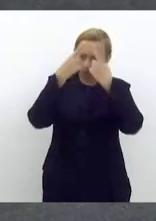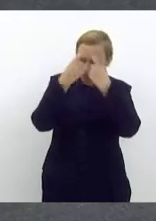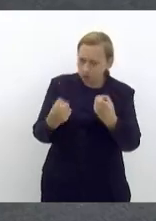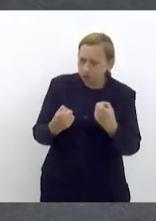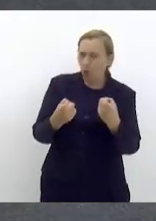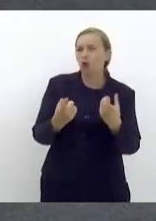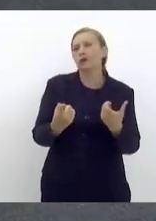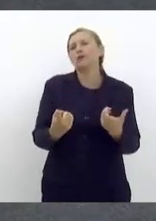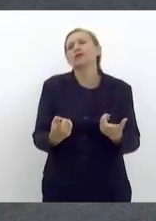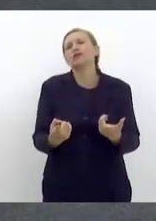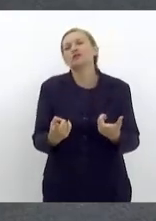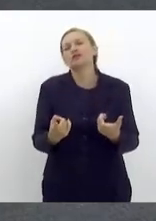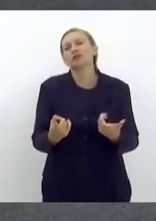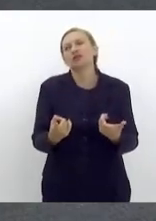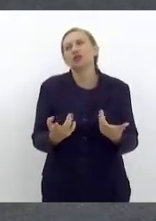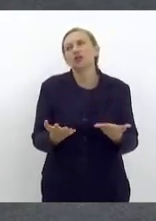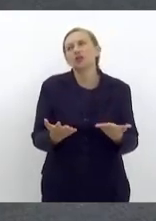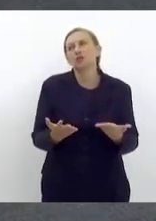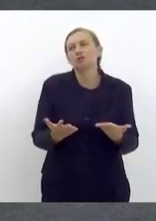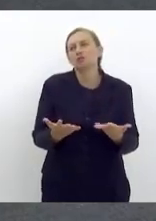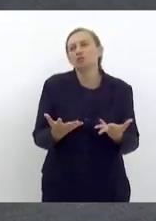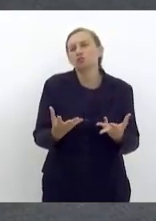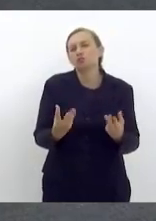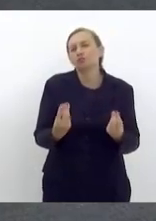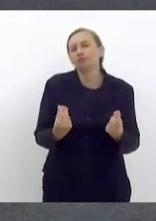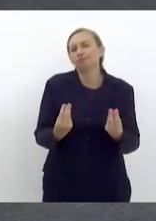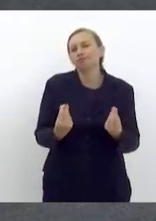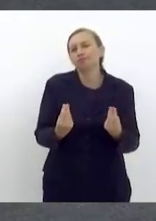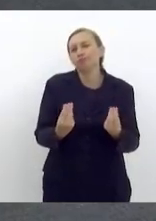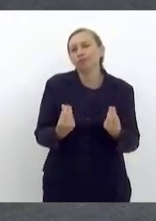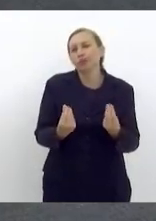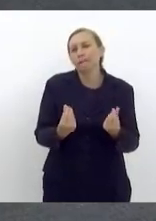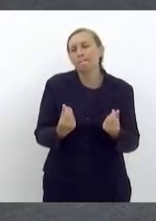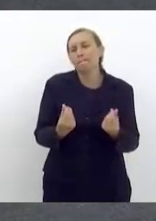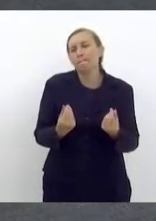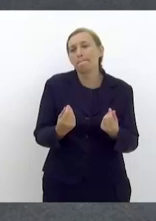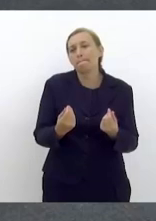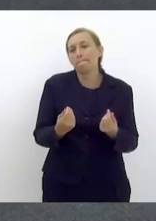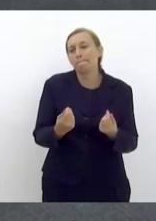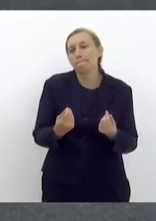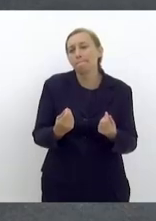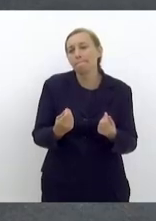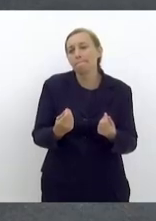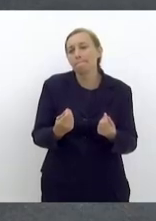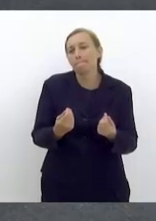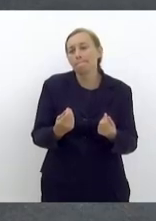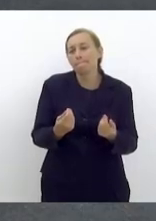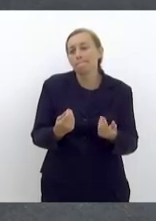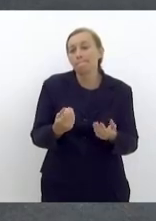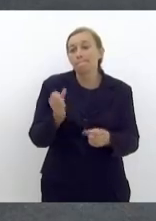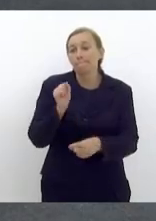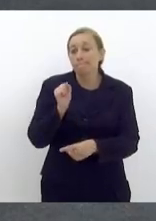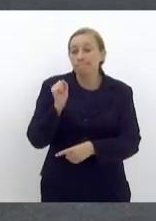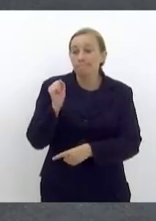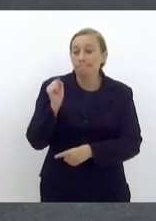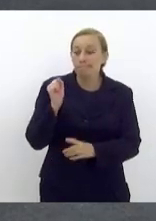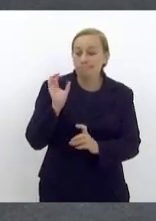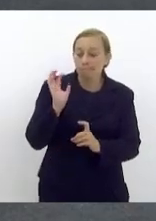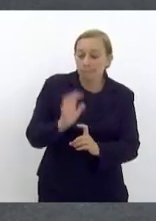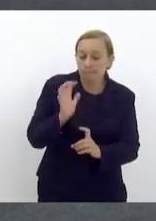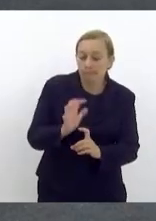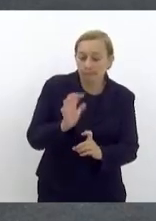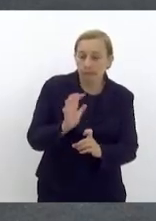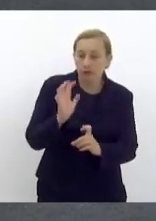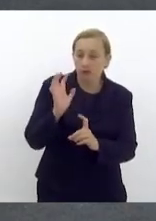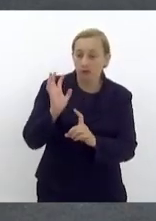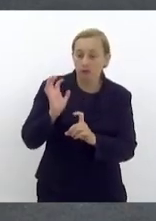violência, alguma forma, digamos, inclusive, de ameaças de morte, quando não chegam ao final, né,